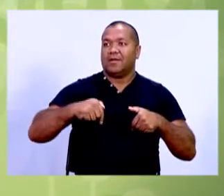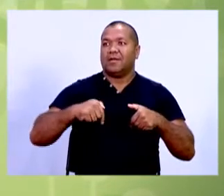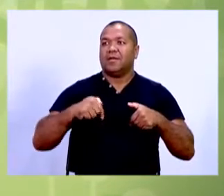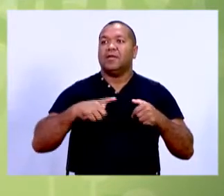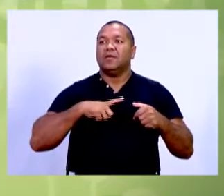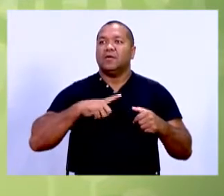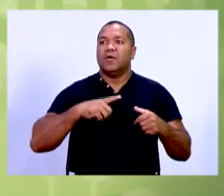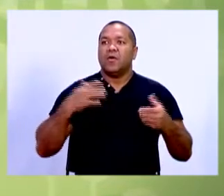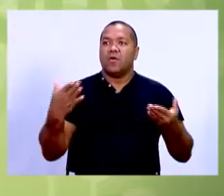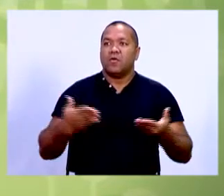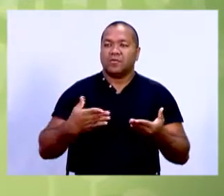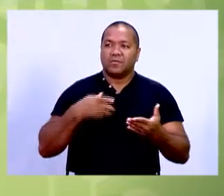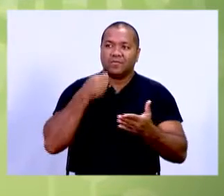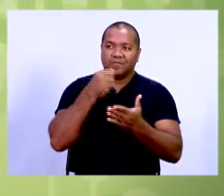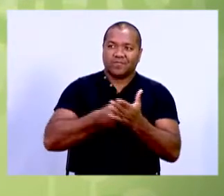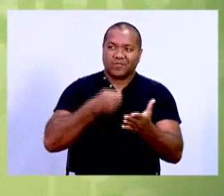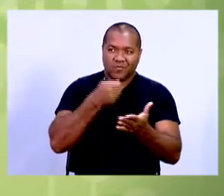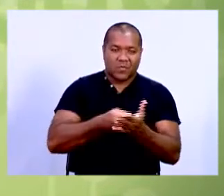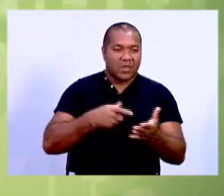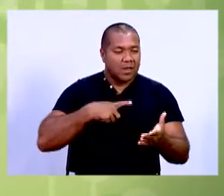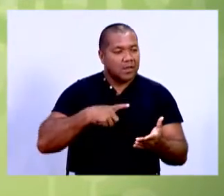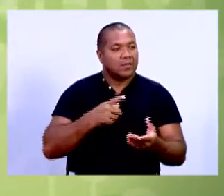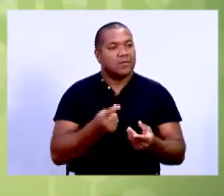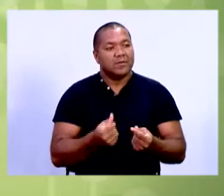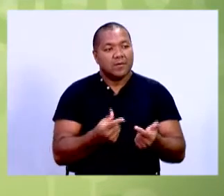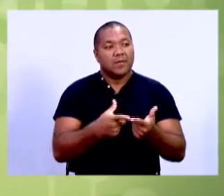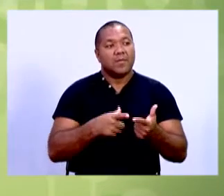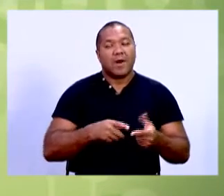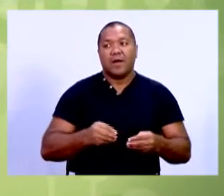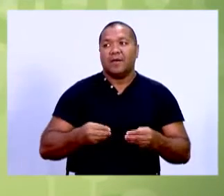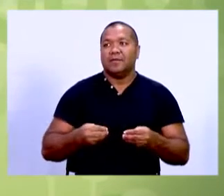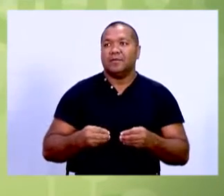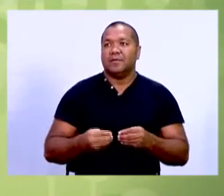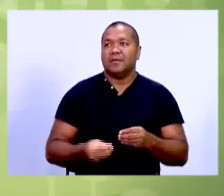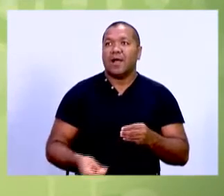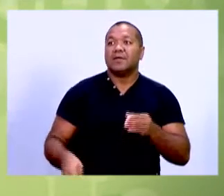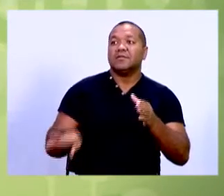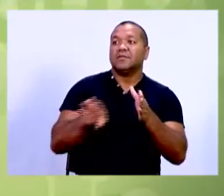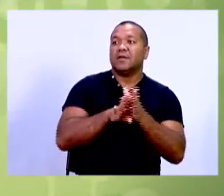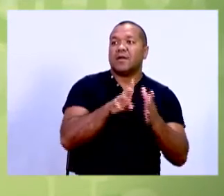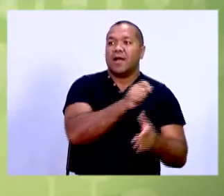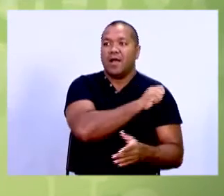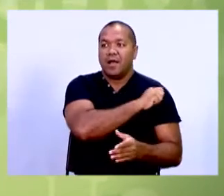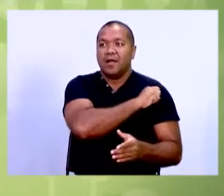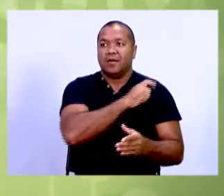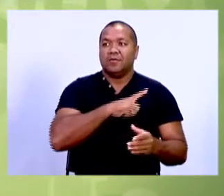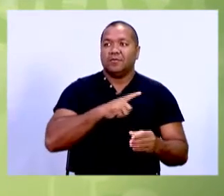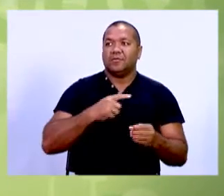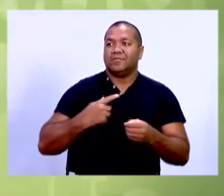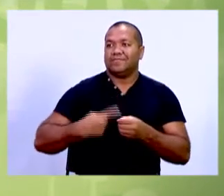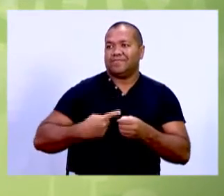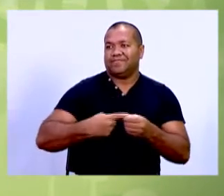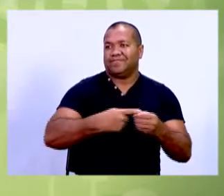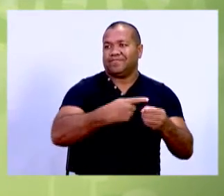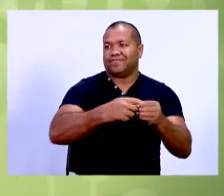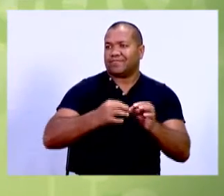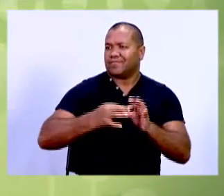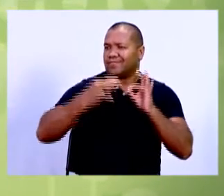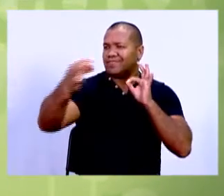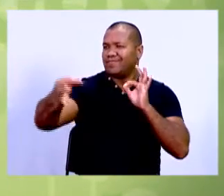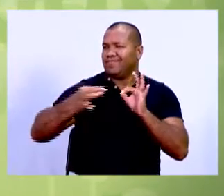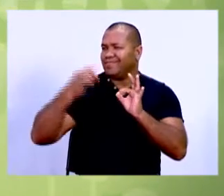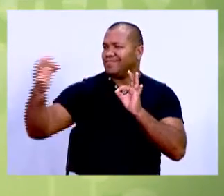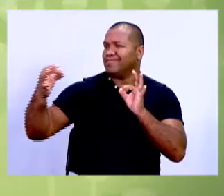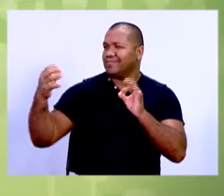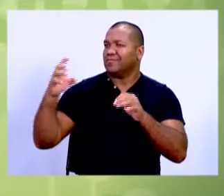cada vez mais investindo em alternativas para alcançar estudantes nos mais distantes